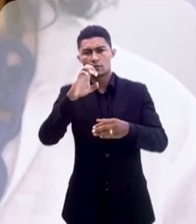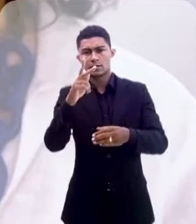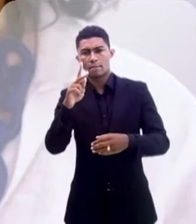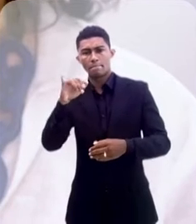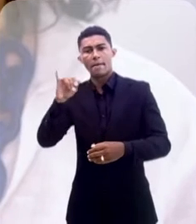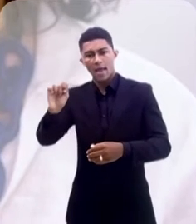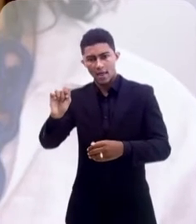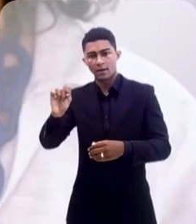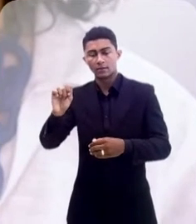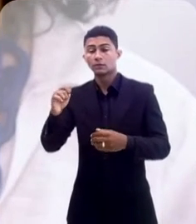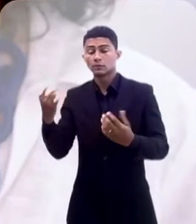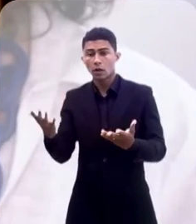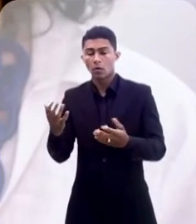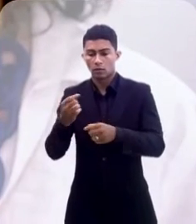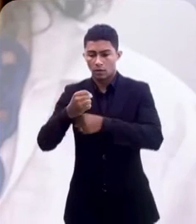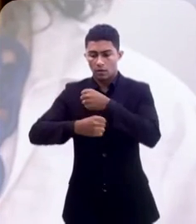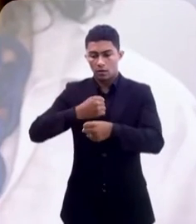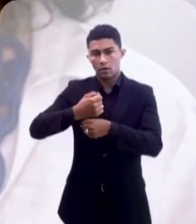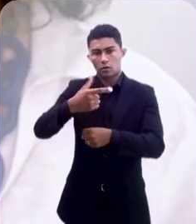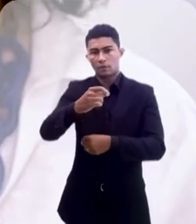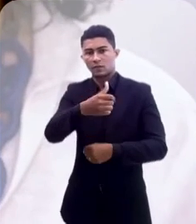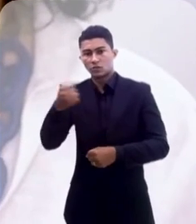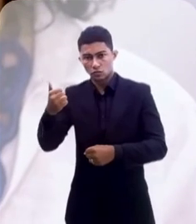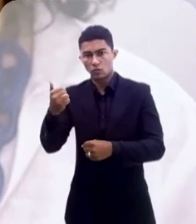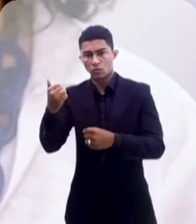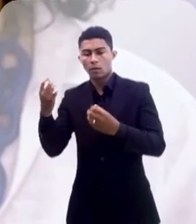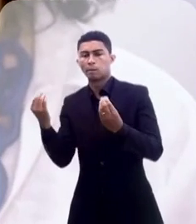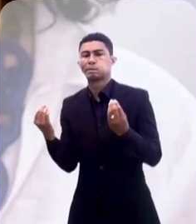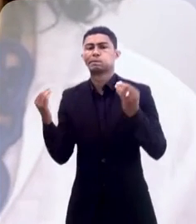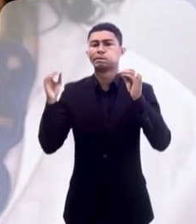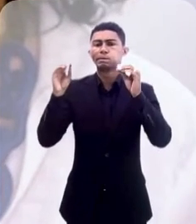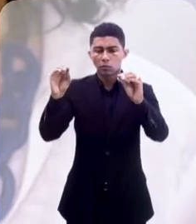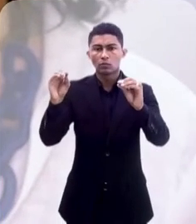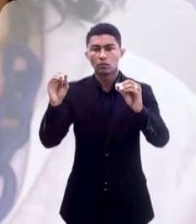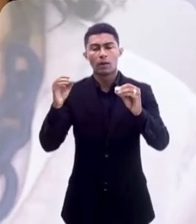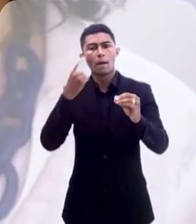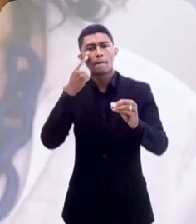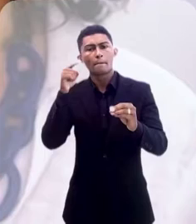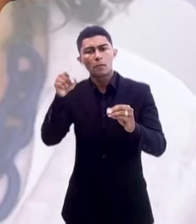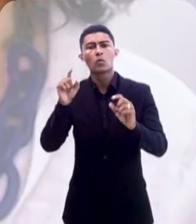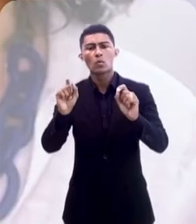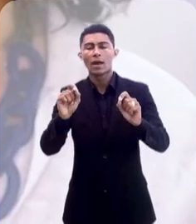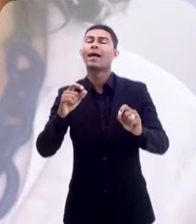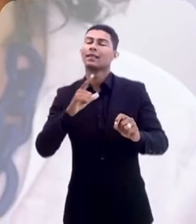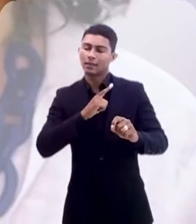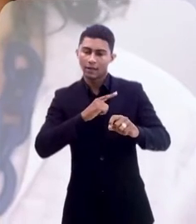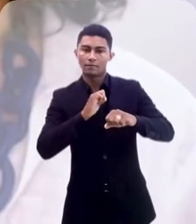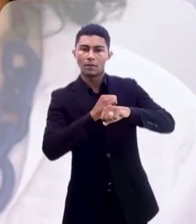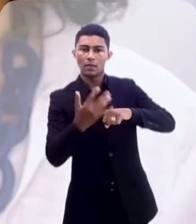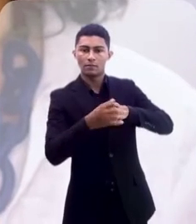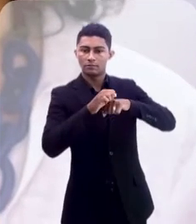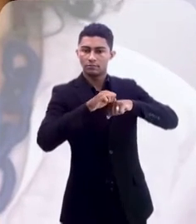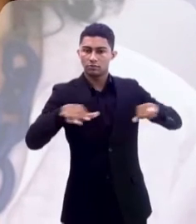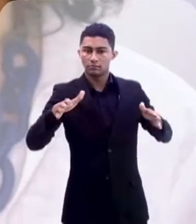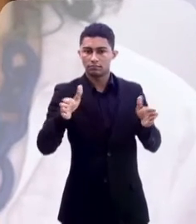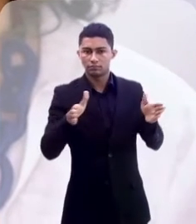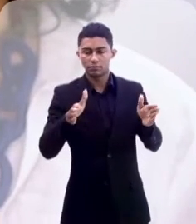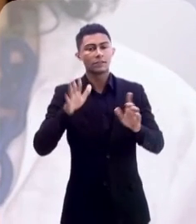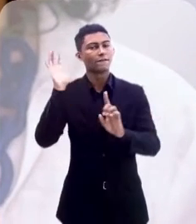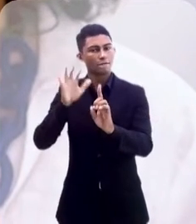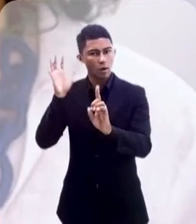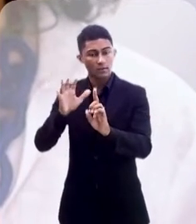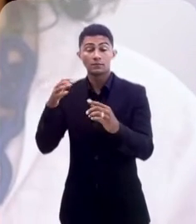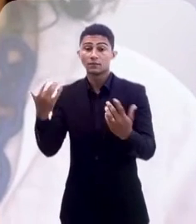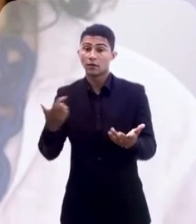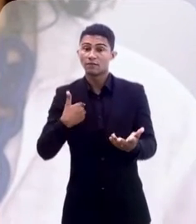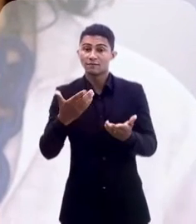Federação da Agricultura no fim de 2021, em parceria com o SEBRAE, levou em consideração os impactos da pandemia da Covid-19.